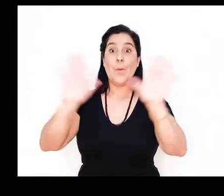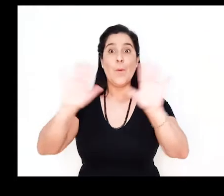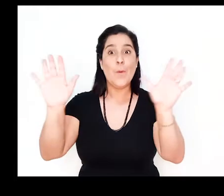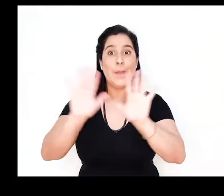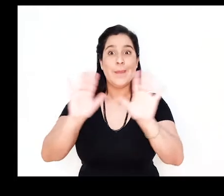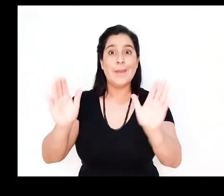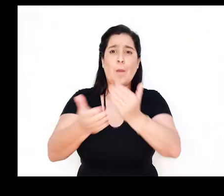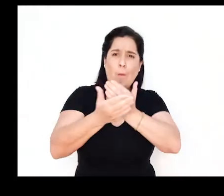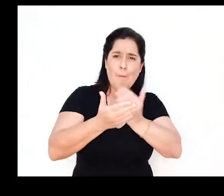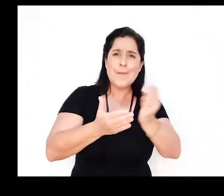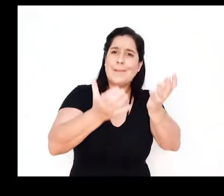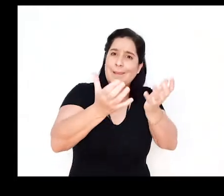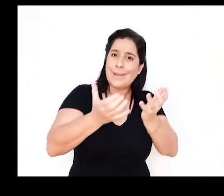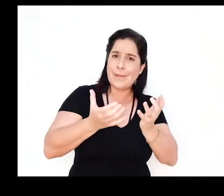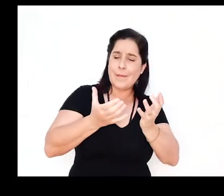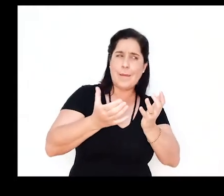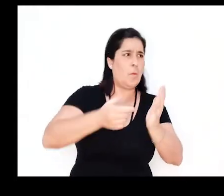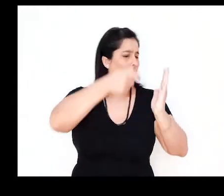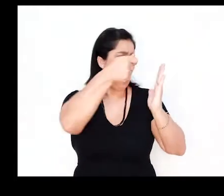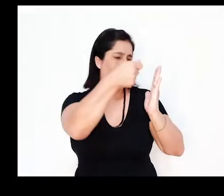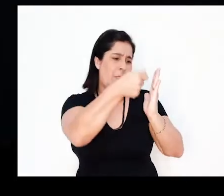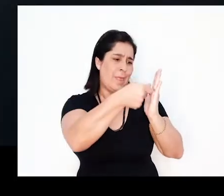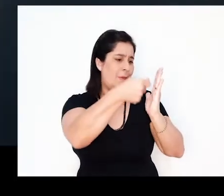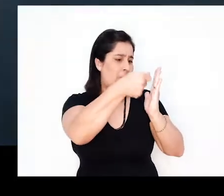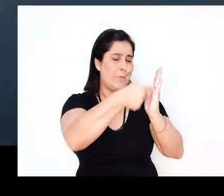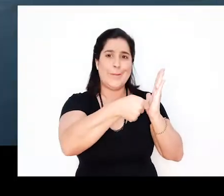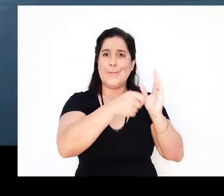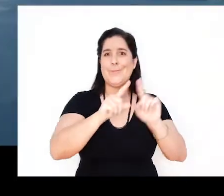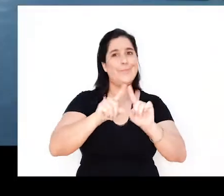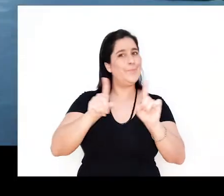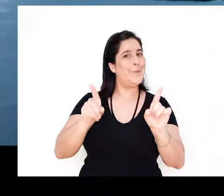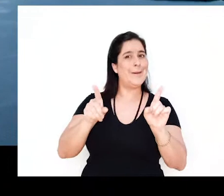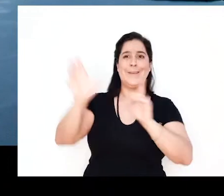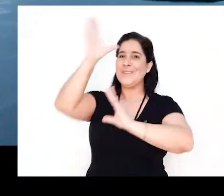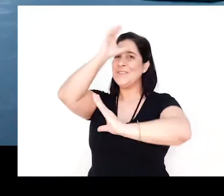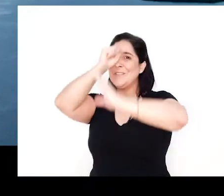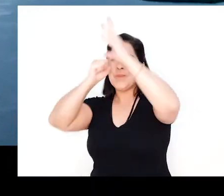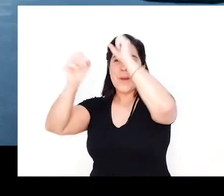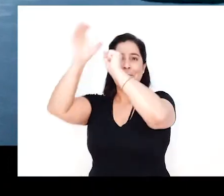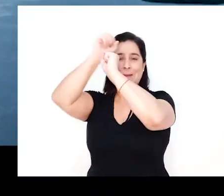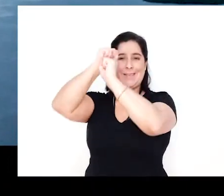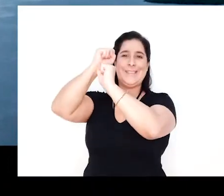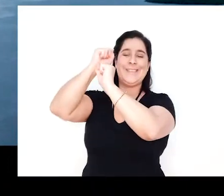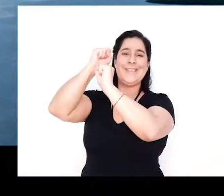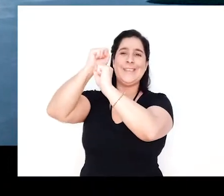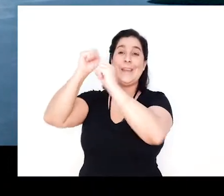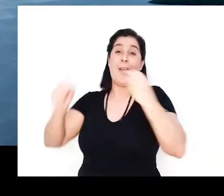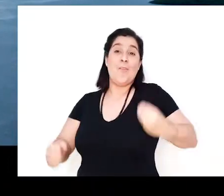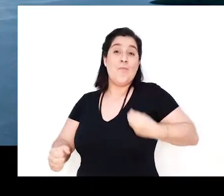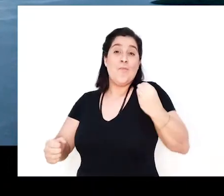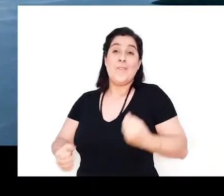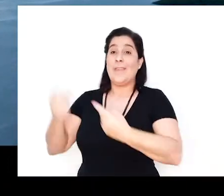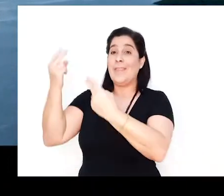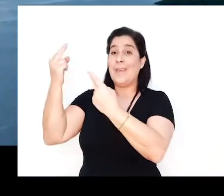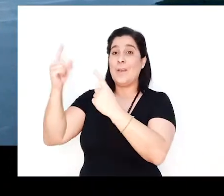Oi! Queria começar a contar essa história seguindo o roteiro, mas o que eu posso adiantar é que eu aprendi que a vida é